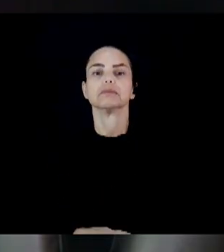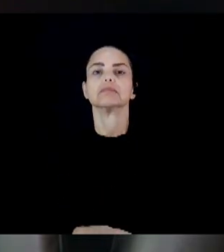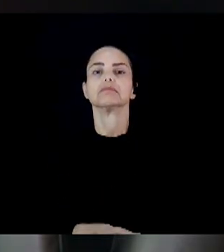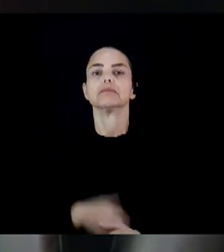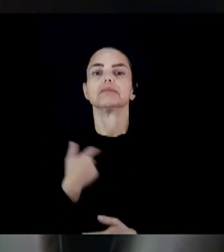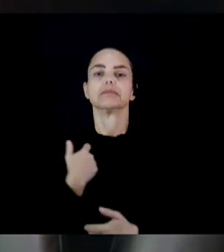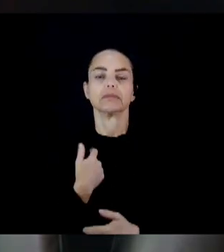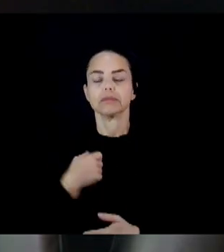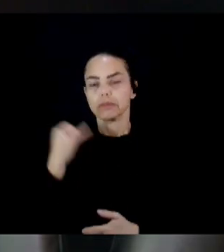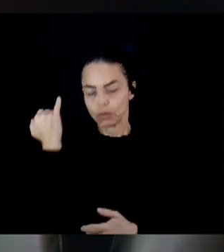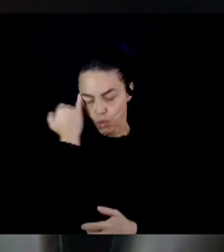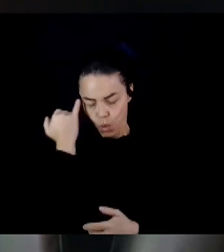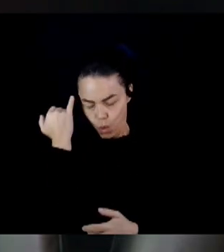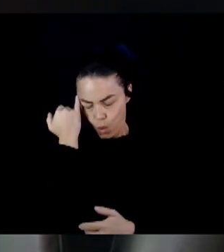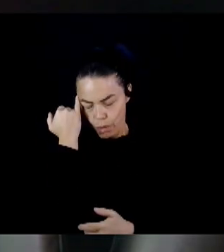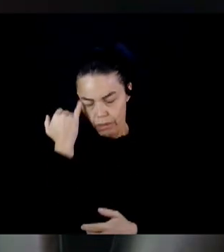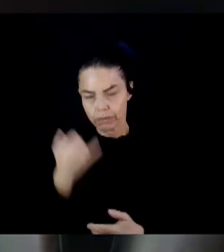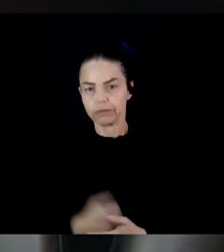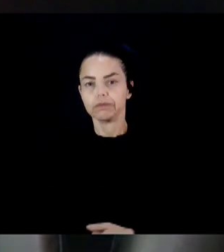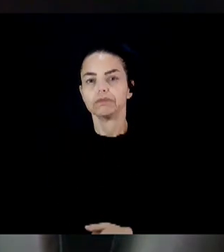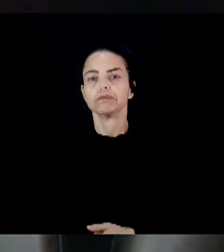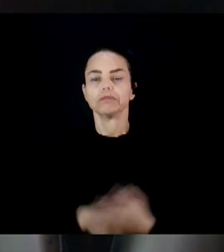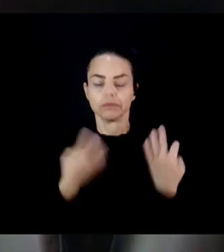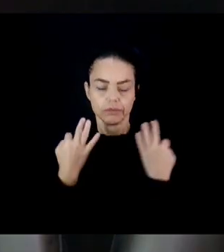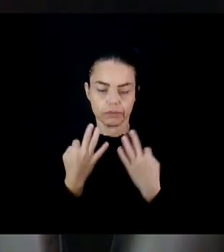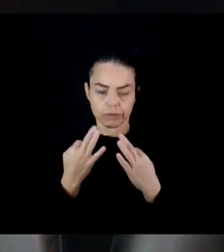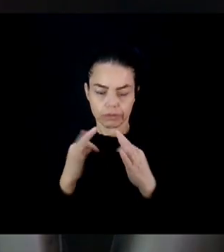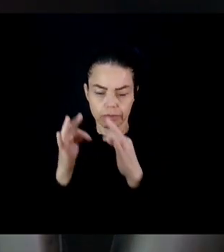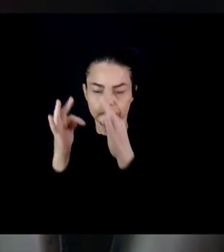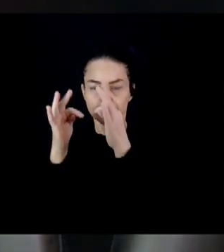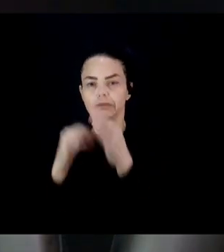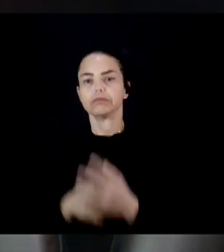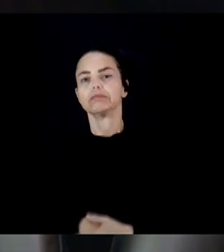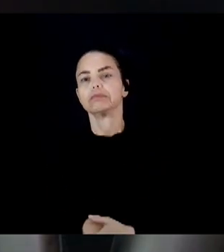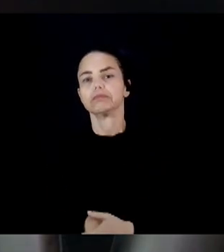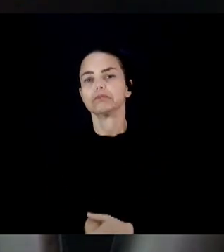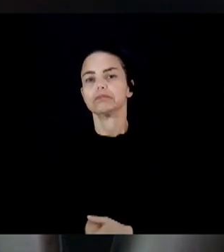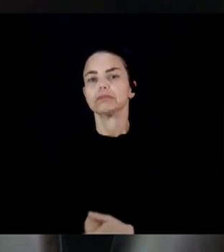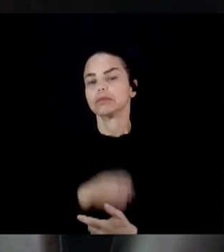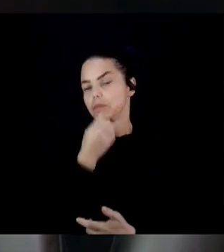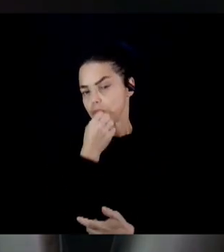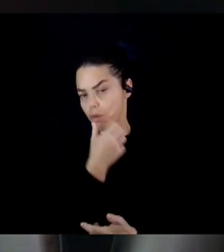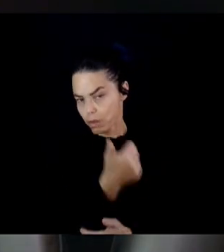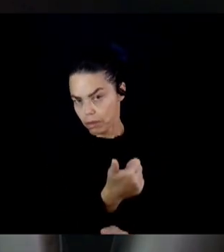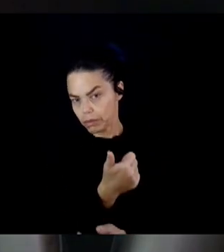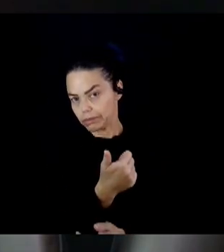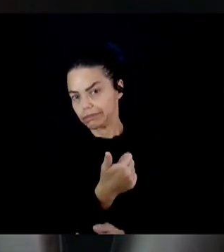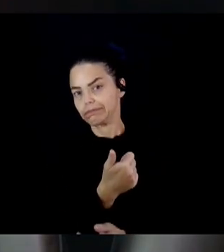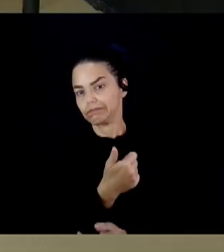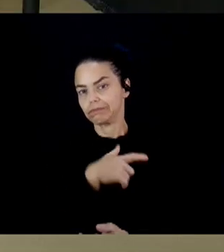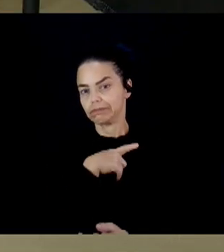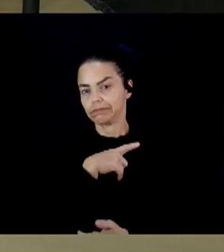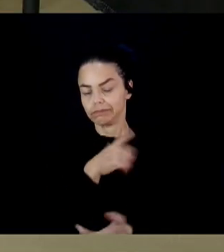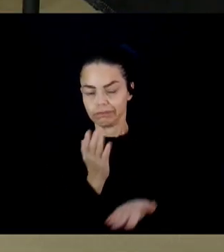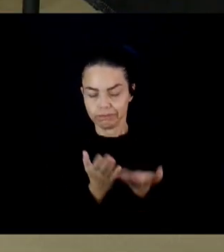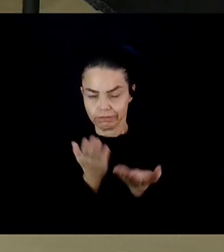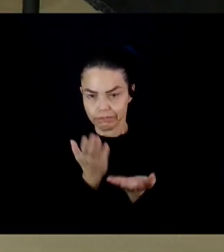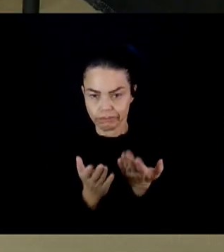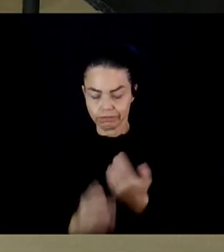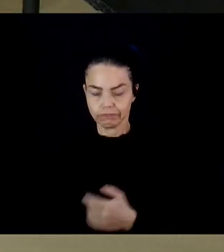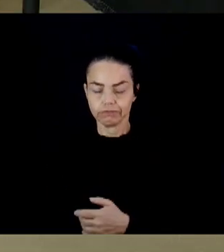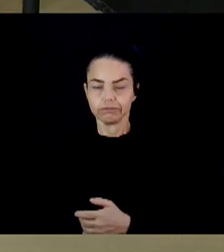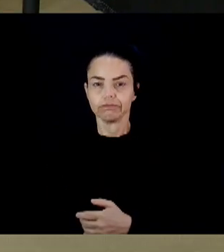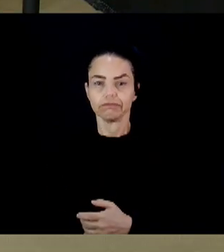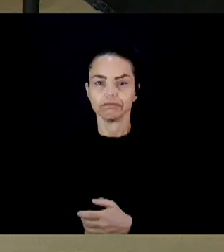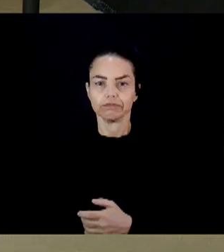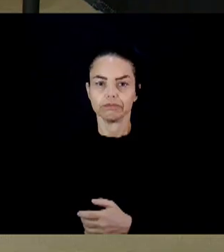ficando preguiçoso. Então, a tecnologia, ela traz benefícios, porém tem que ter um equilíbrio. Marcela, a